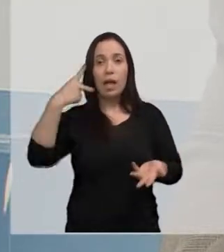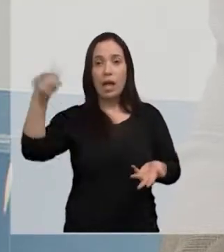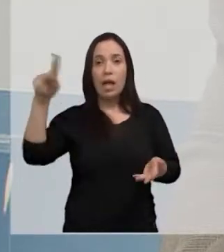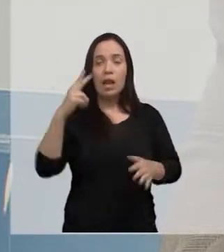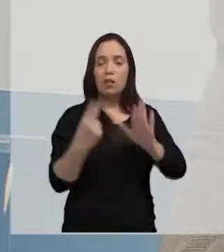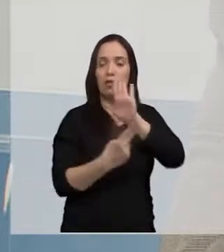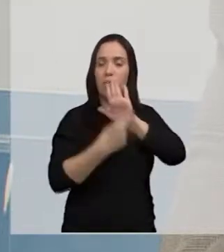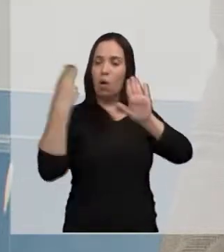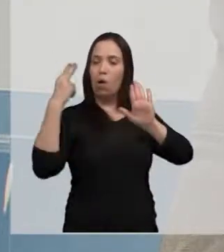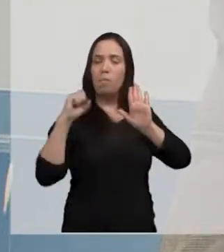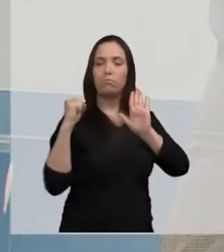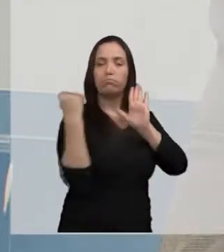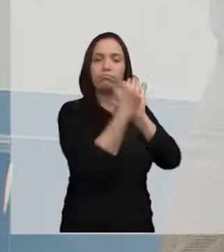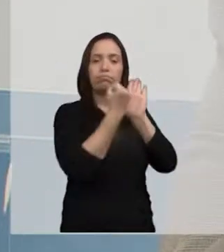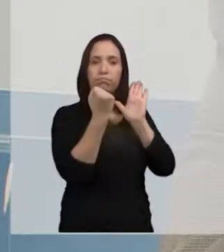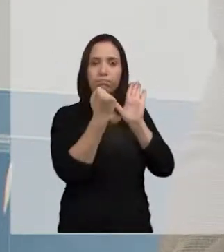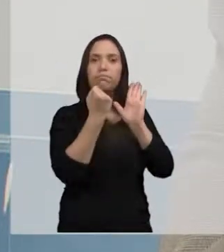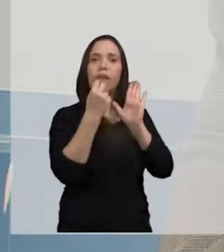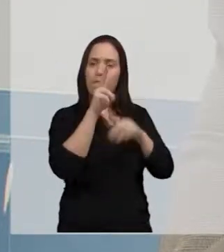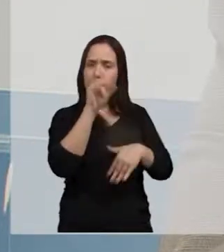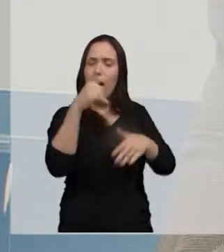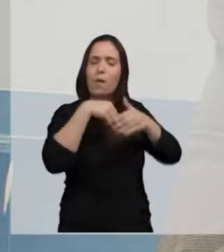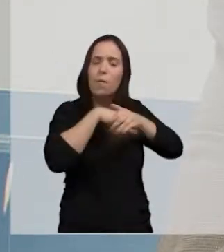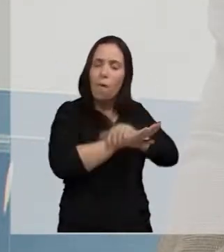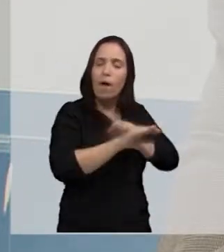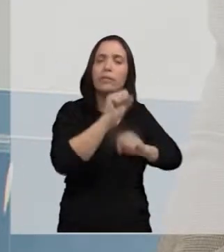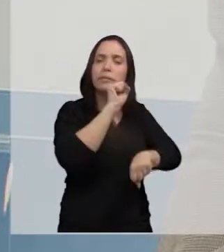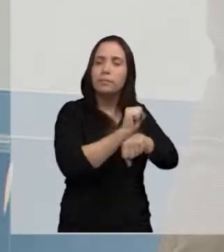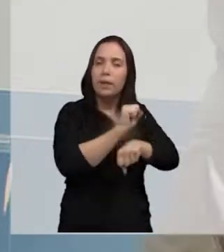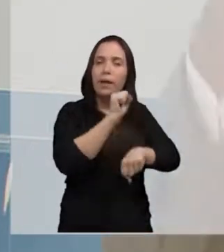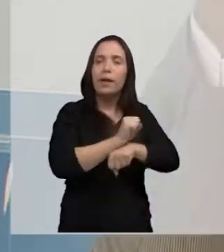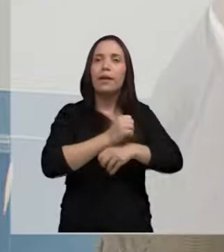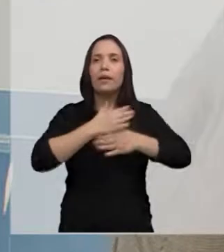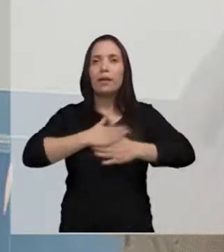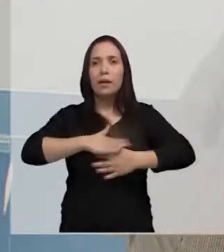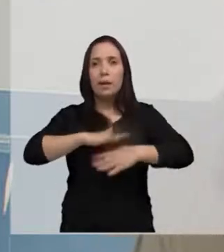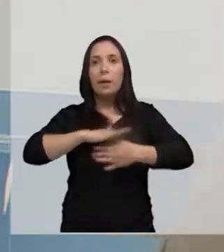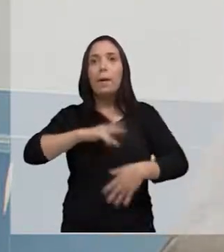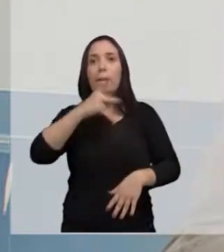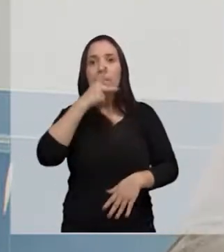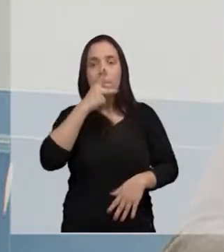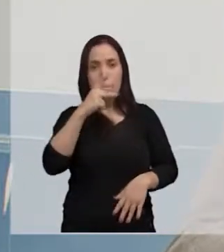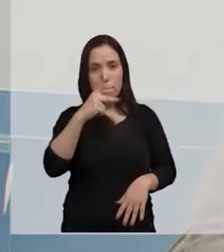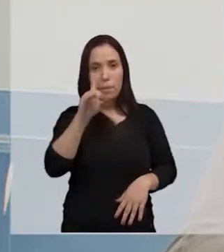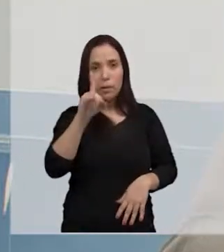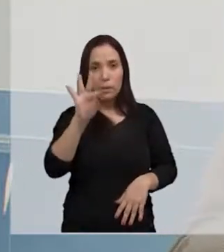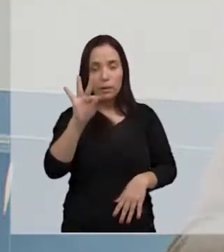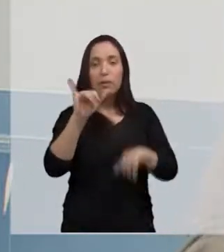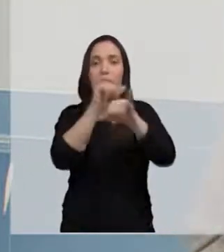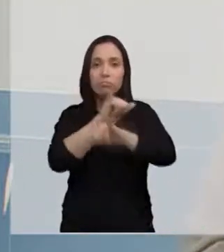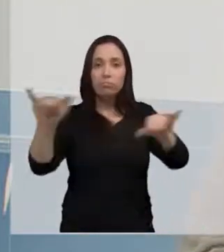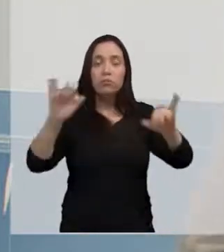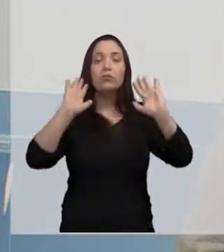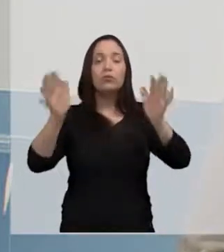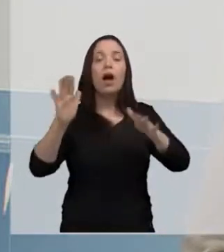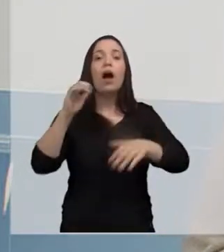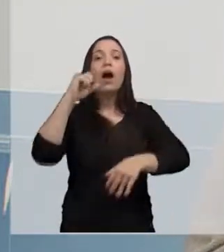nome para, com certeza, o PDT. O PDT já está falando, o Lupe já falou aí em Ciro